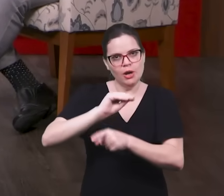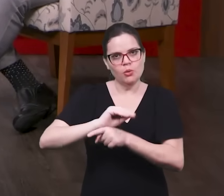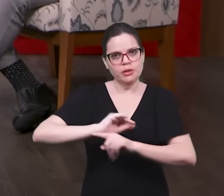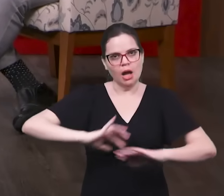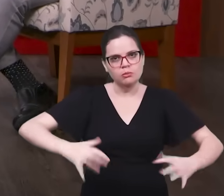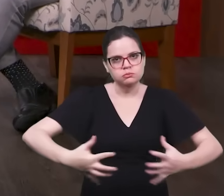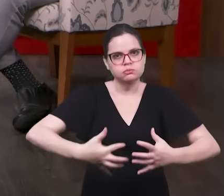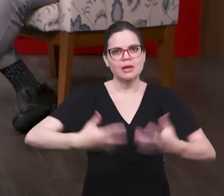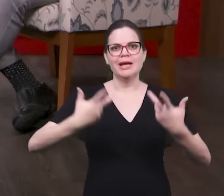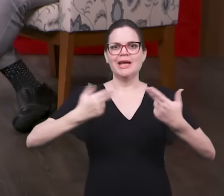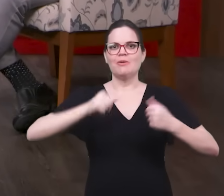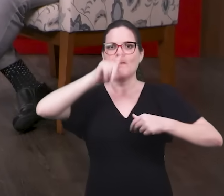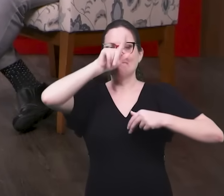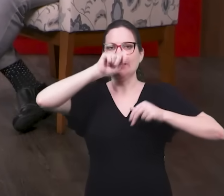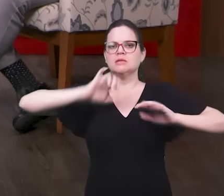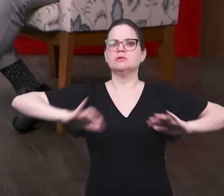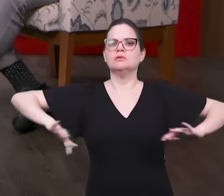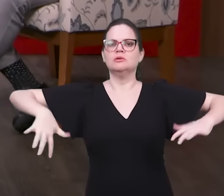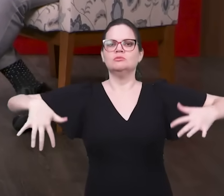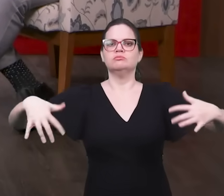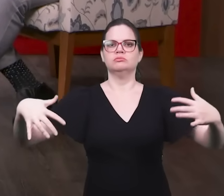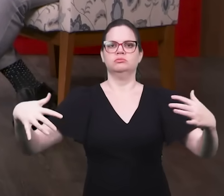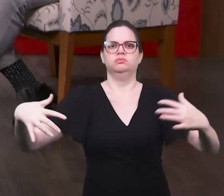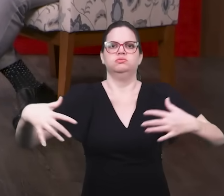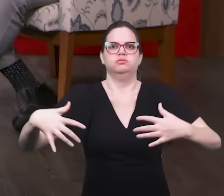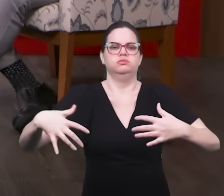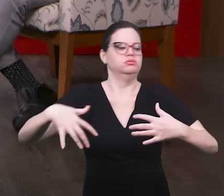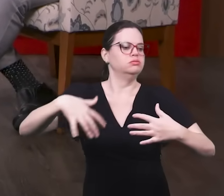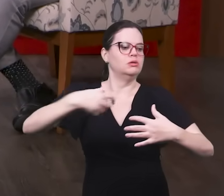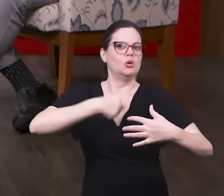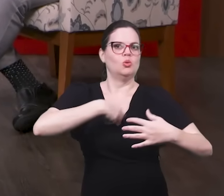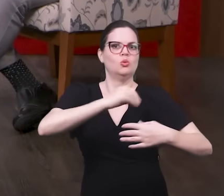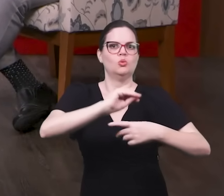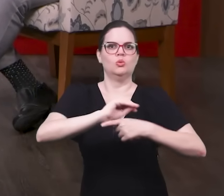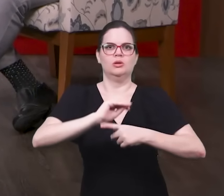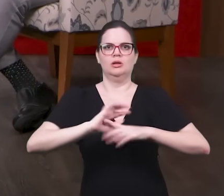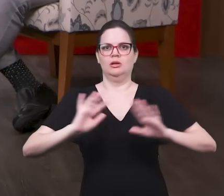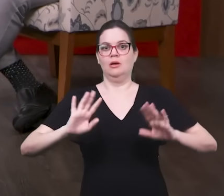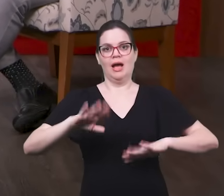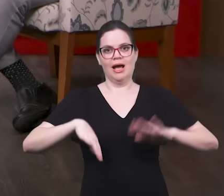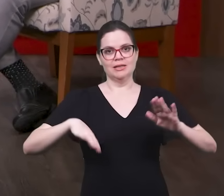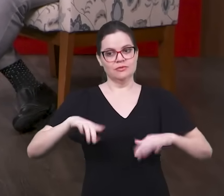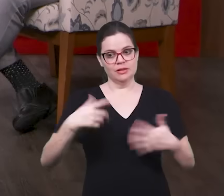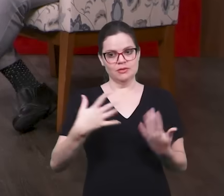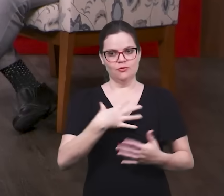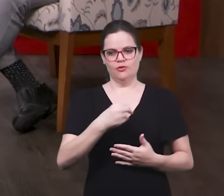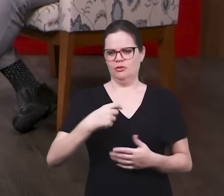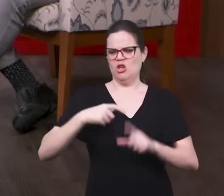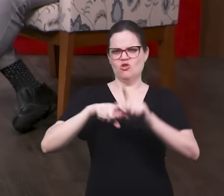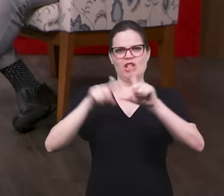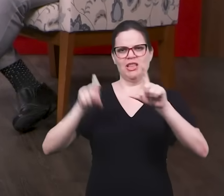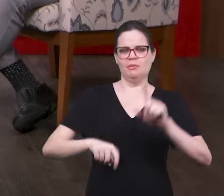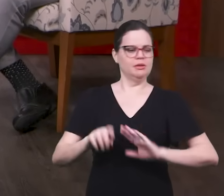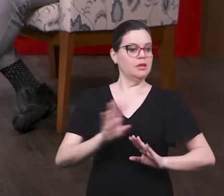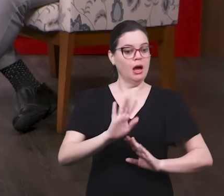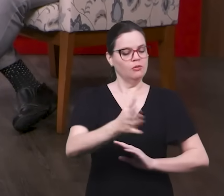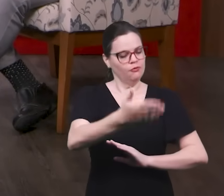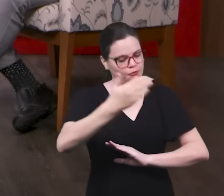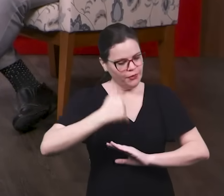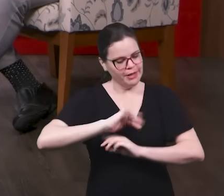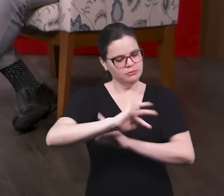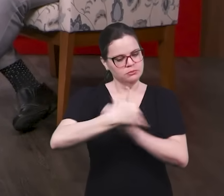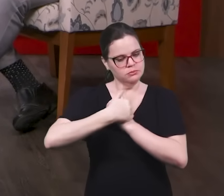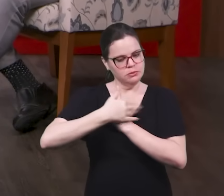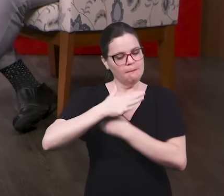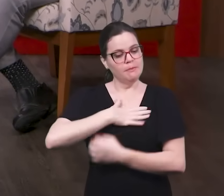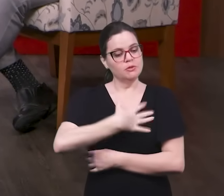venha matá-los. Exatamente. Hoje, tudo é independente, não, é que é filhote, você tem que colocar debaixo das suas asas e proteger.